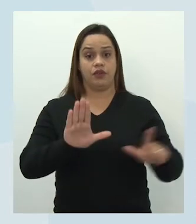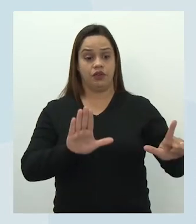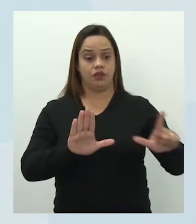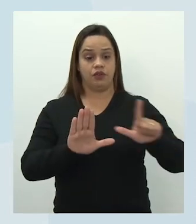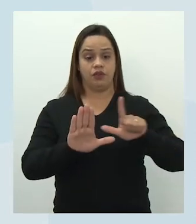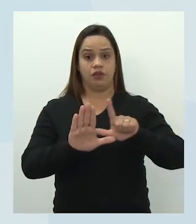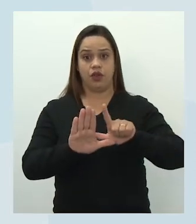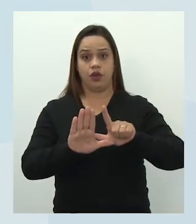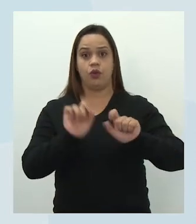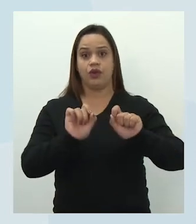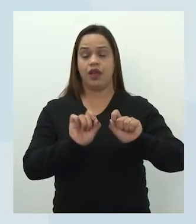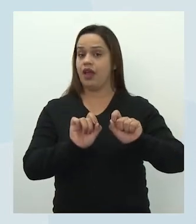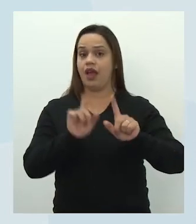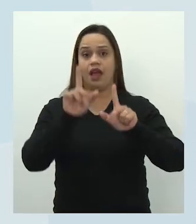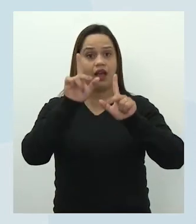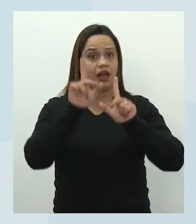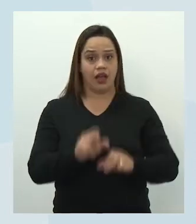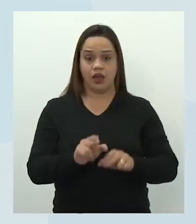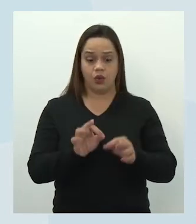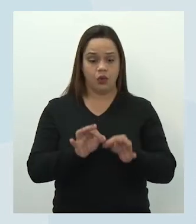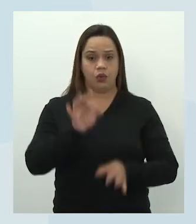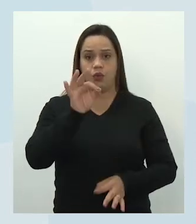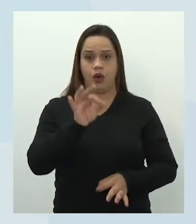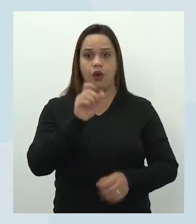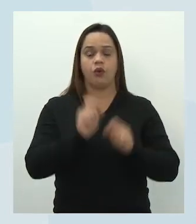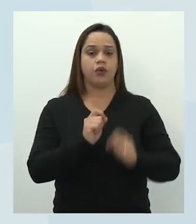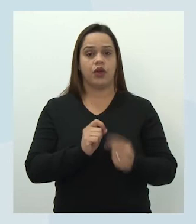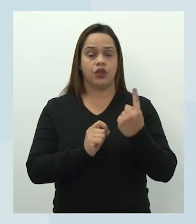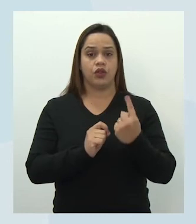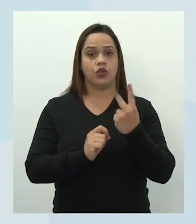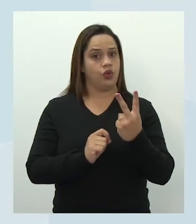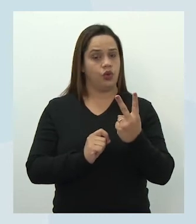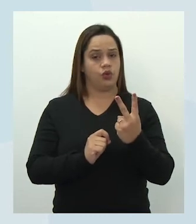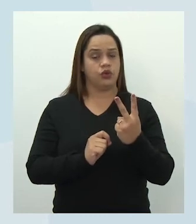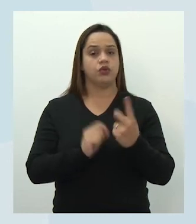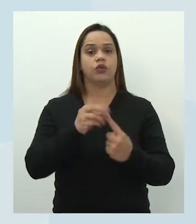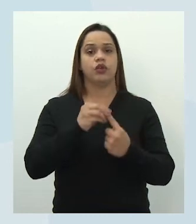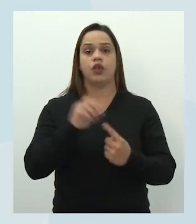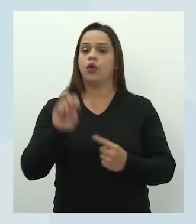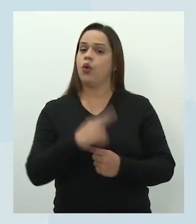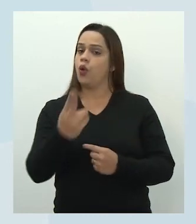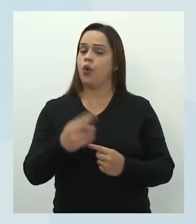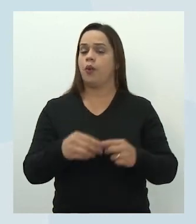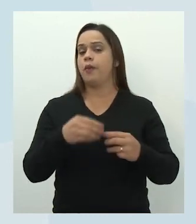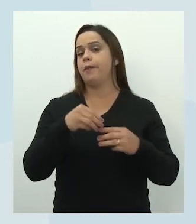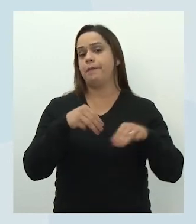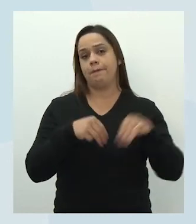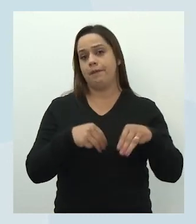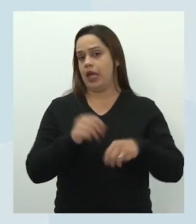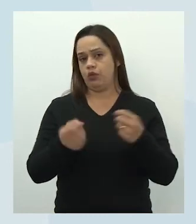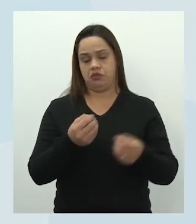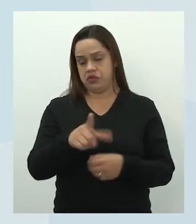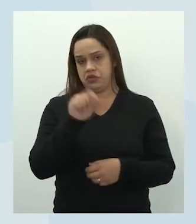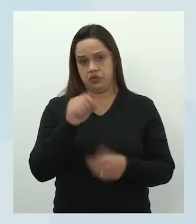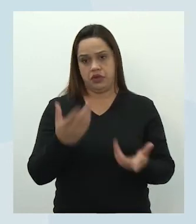Constituem a mesma medida, ou seja, 12 unidades ou metros, como vocês preferirem. E o